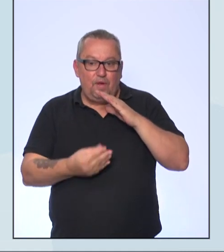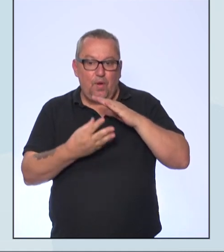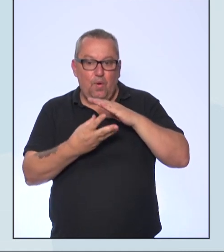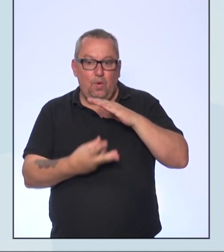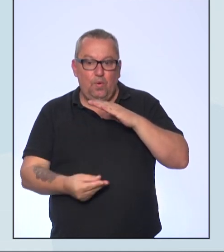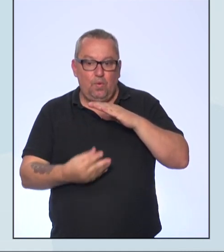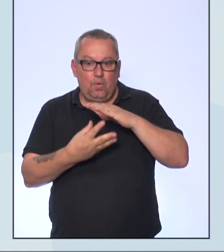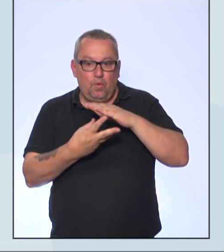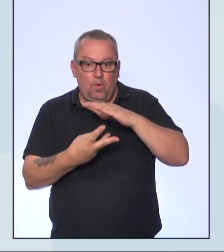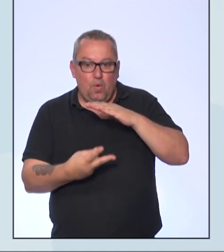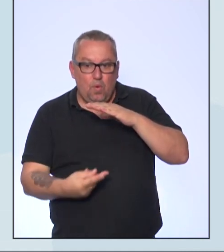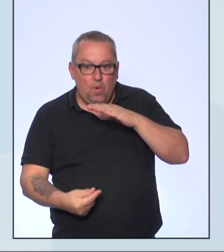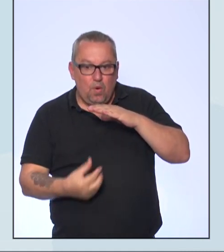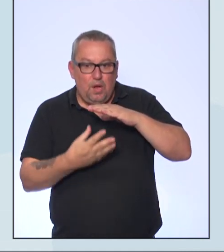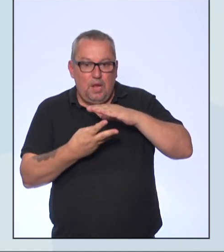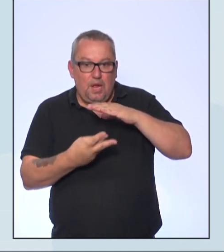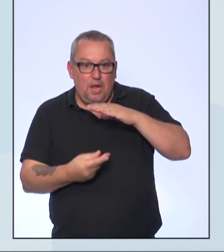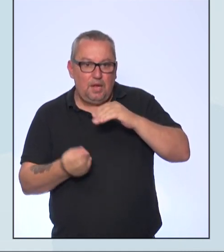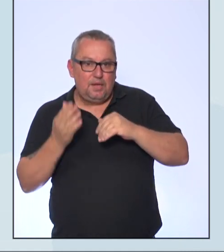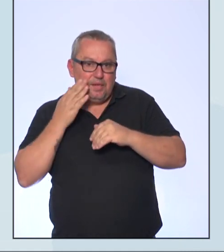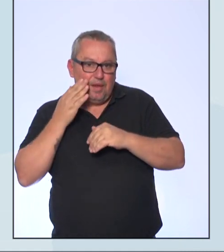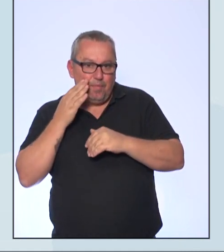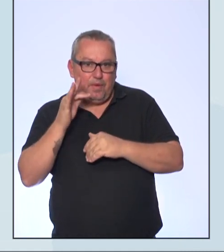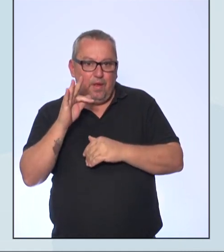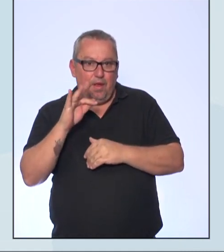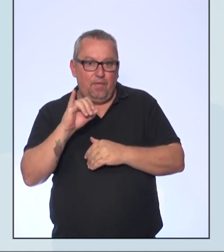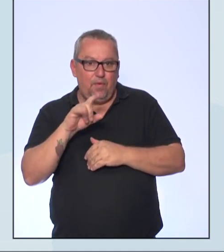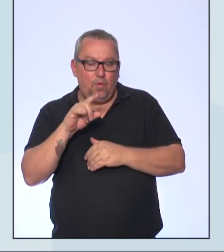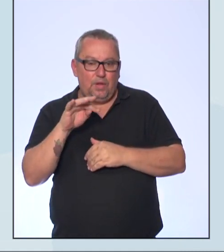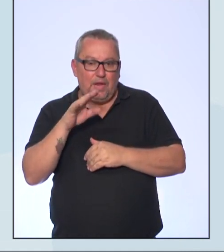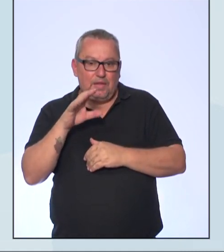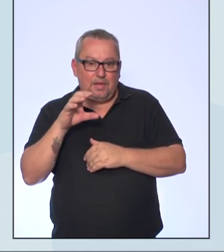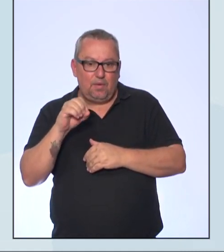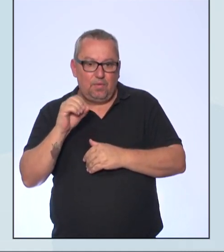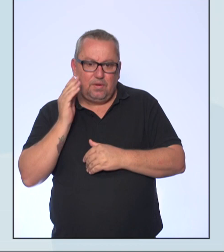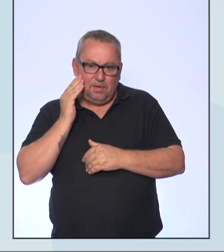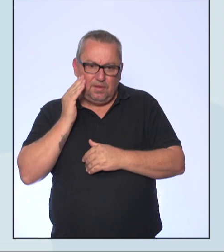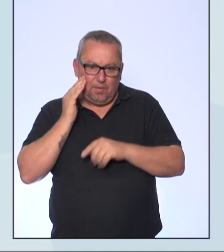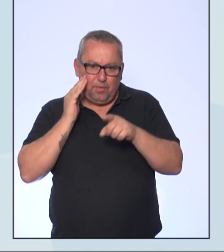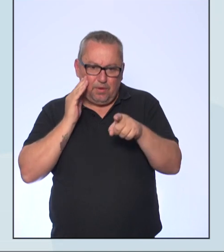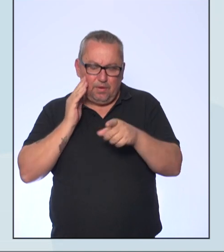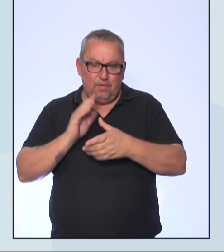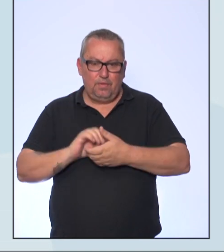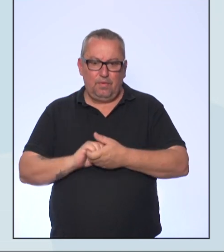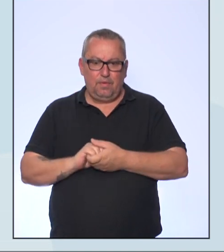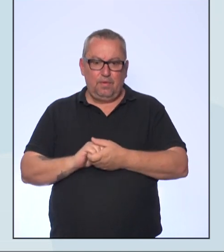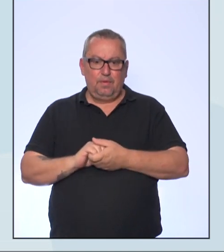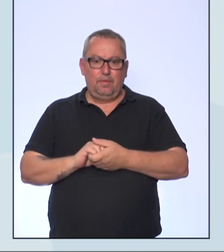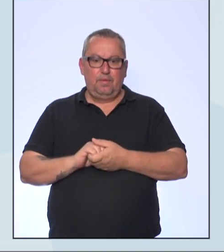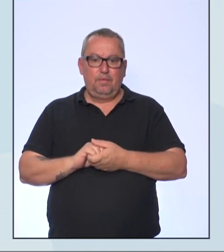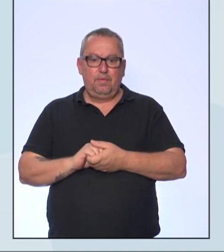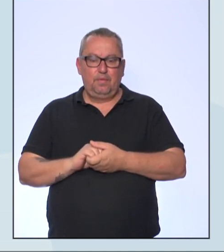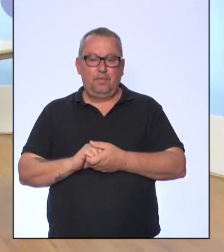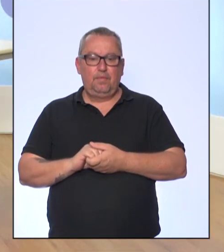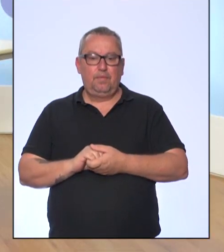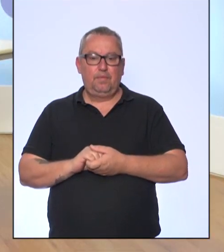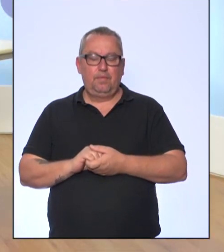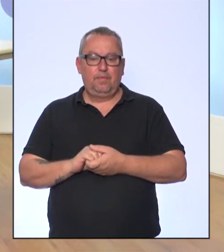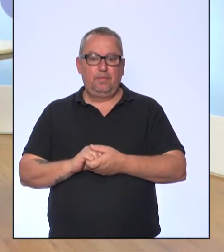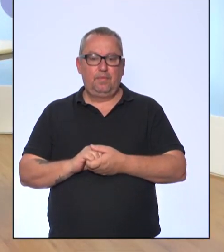Que processo que é esse? Vocês sabem o nome dele? Vocês sabem falar um pouquinho? Então, vamos lá para o próximo slide.